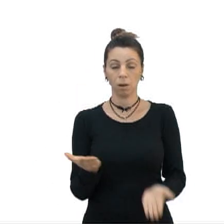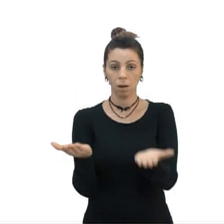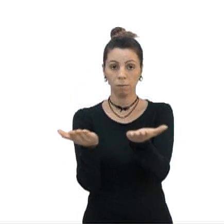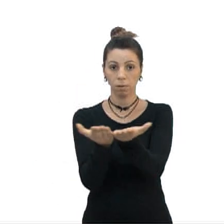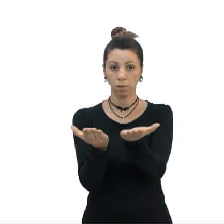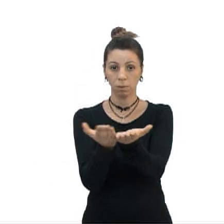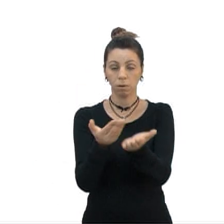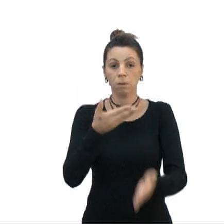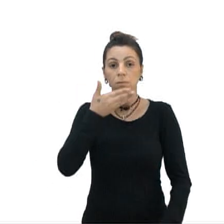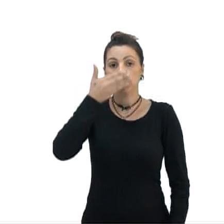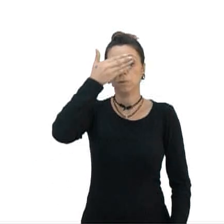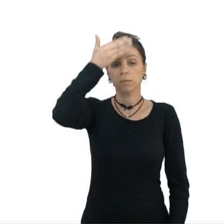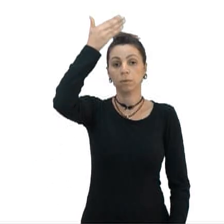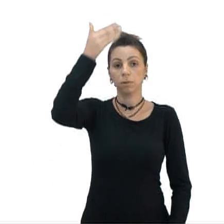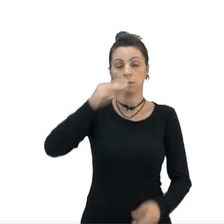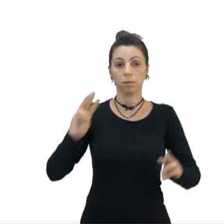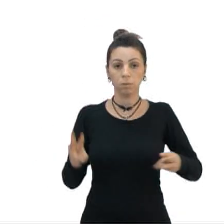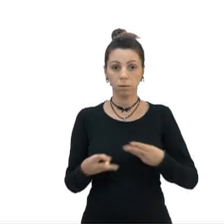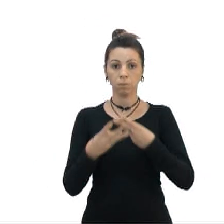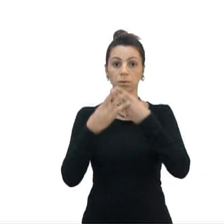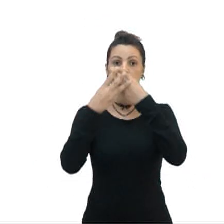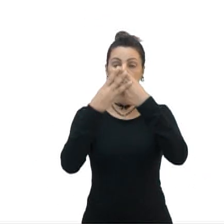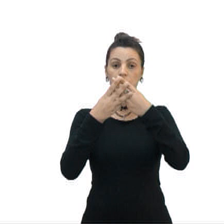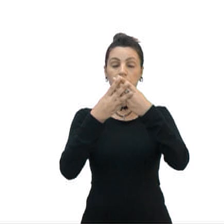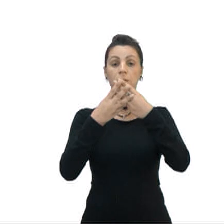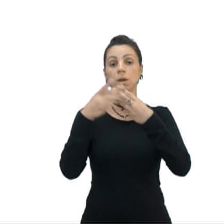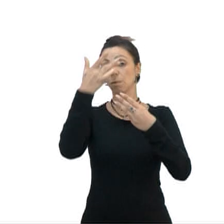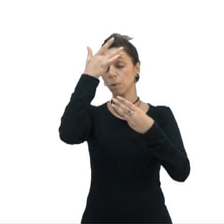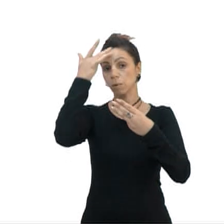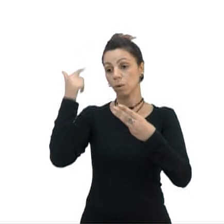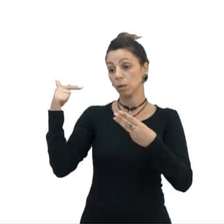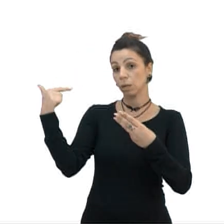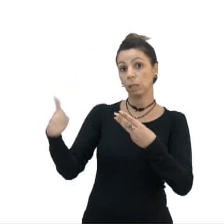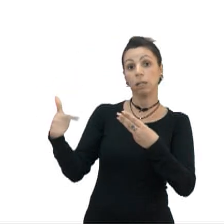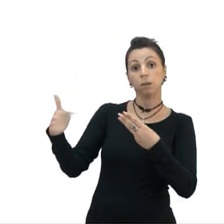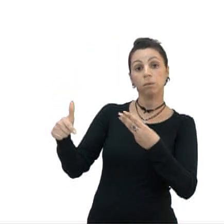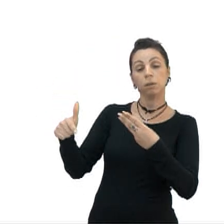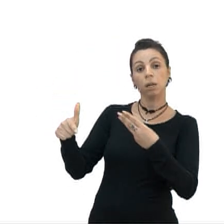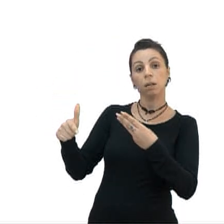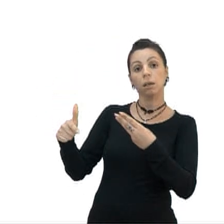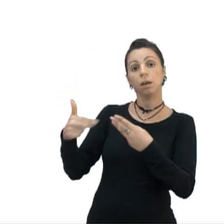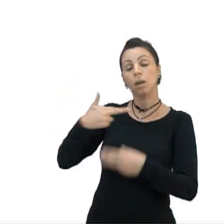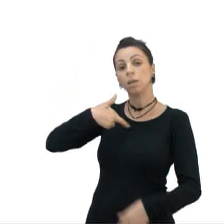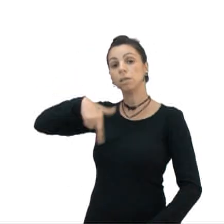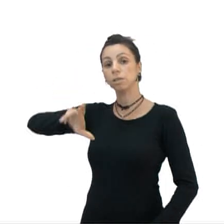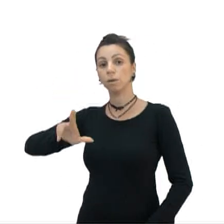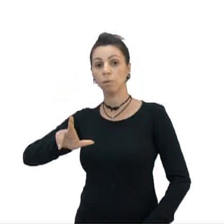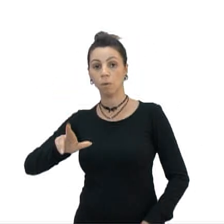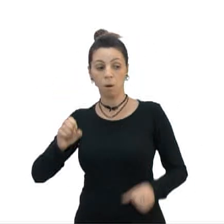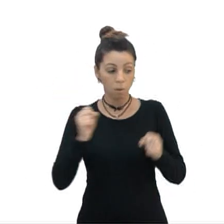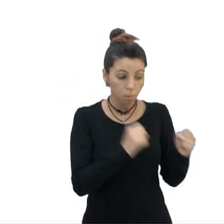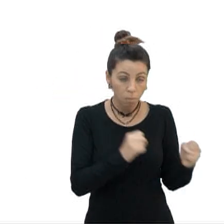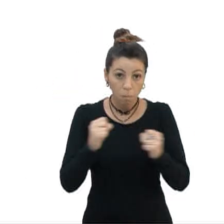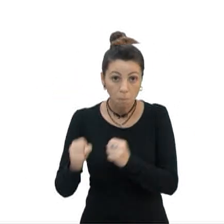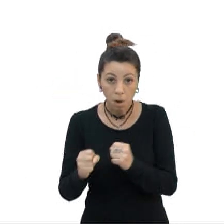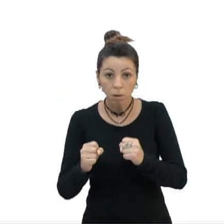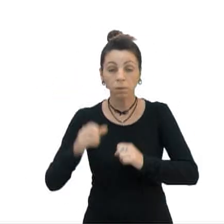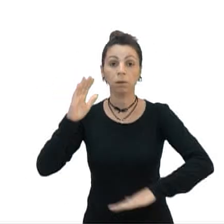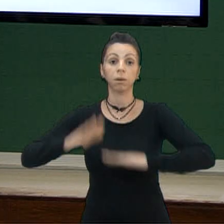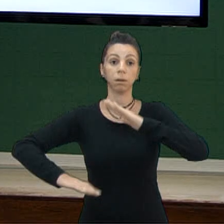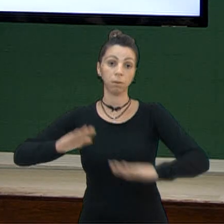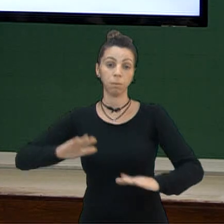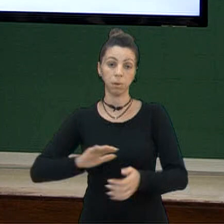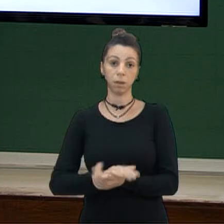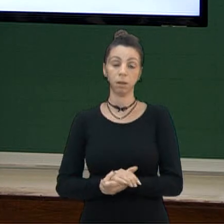hinduístas, islâmicos, judaicos e sem religião, Umbanda e Candomblé. Então, essas religiões são as religiões